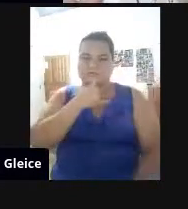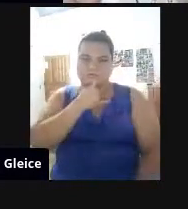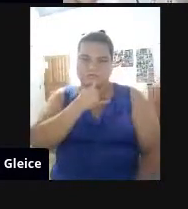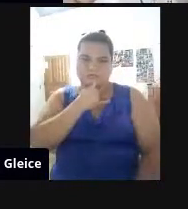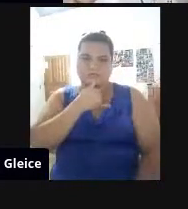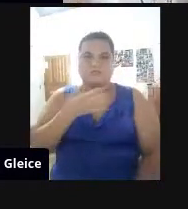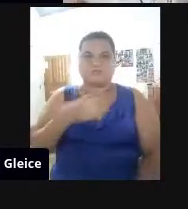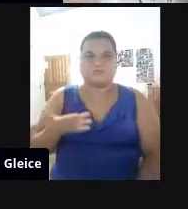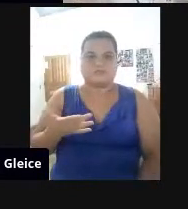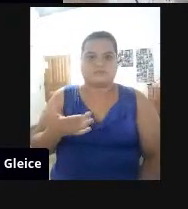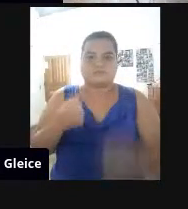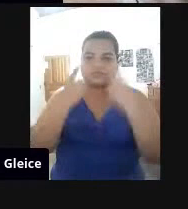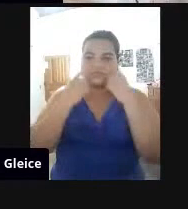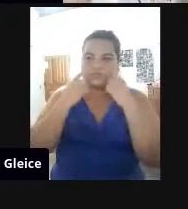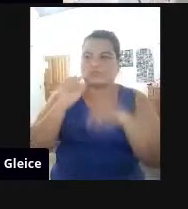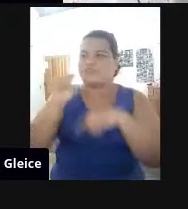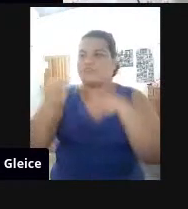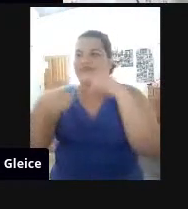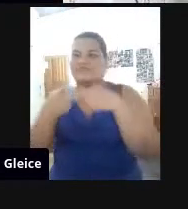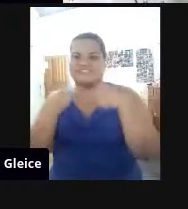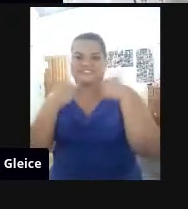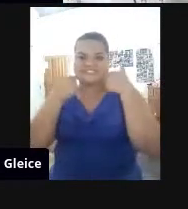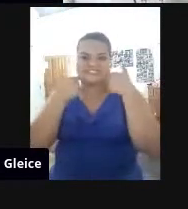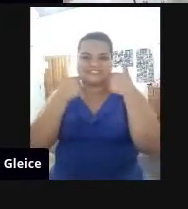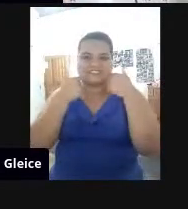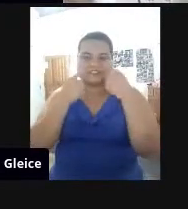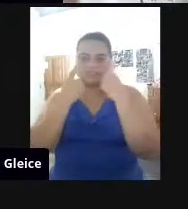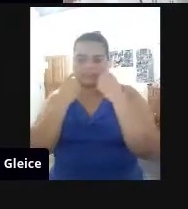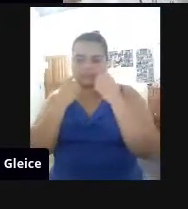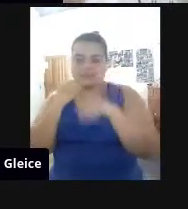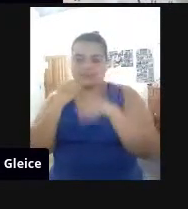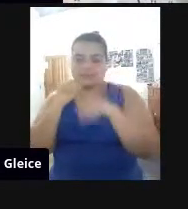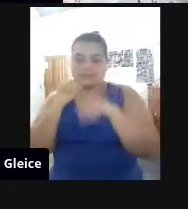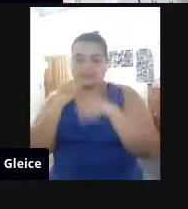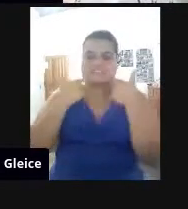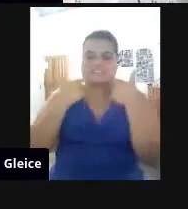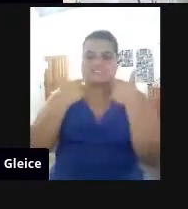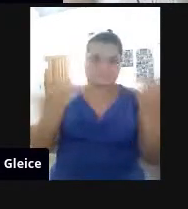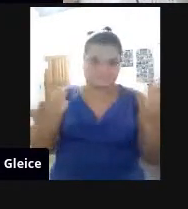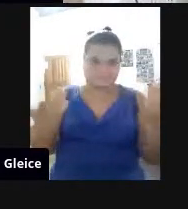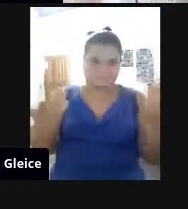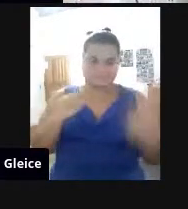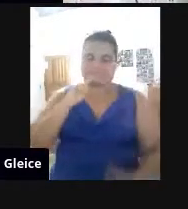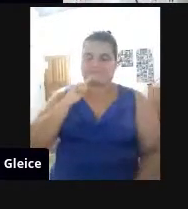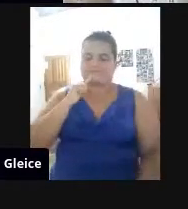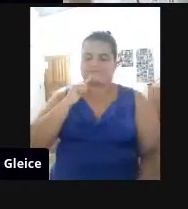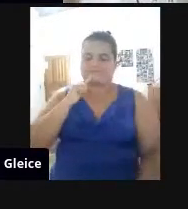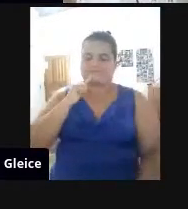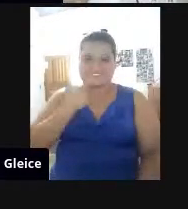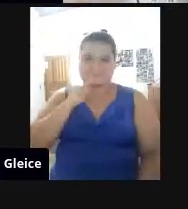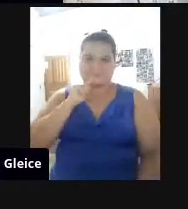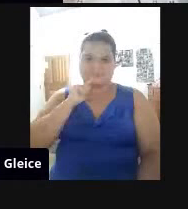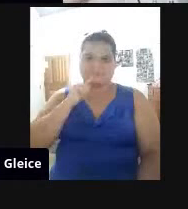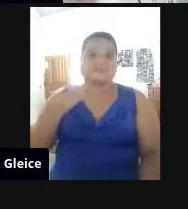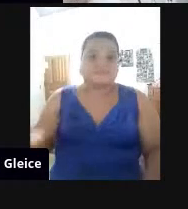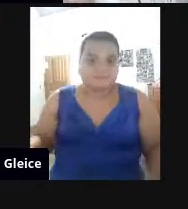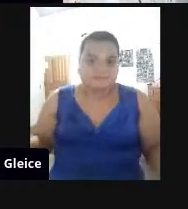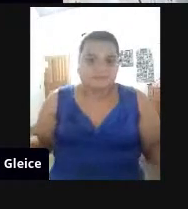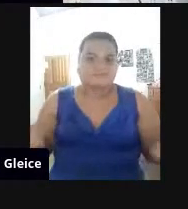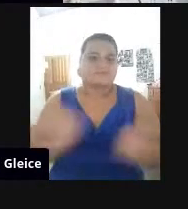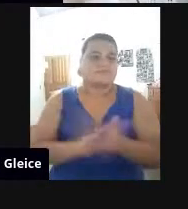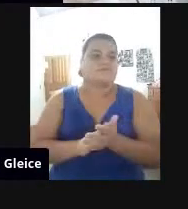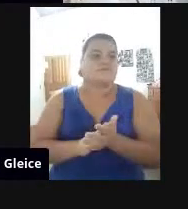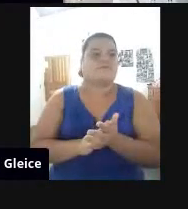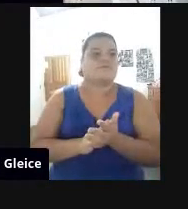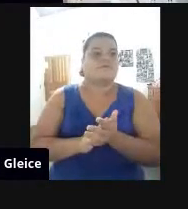do nada ele começa a rir, né, com risos inapropriados. E outras características também, sudorese excessiva, pulsação rápida, são